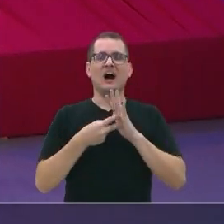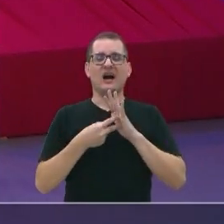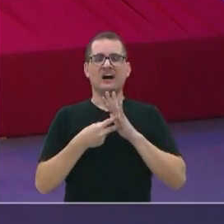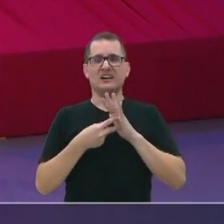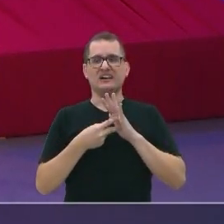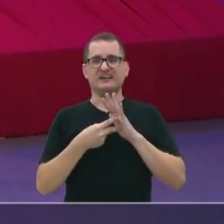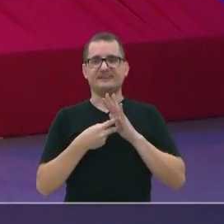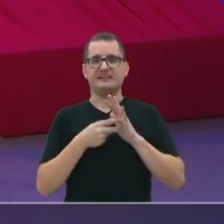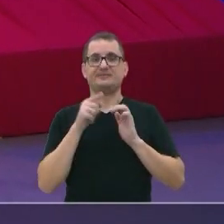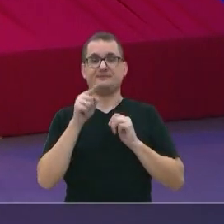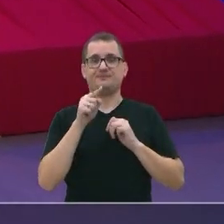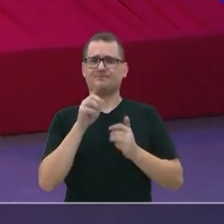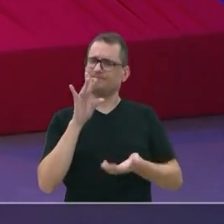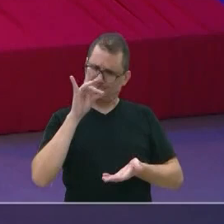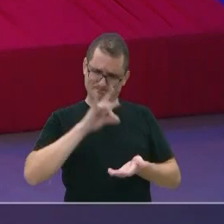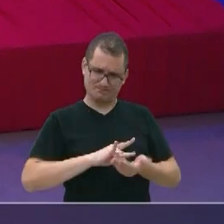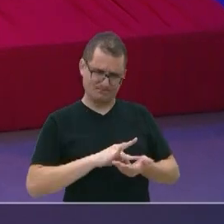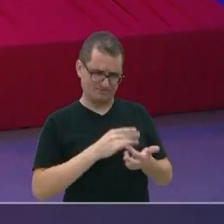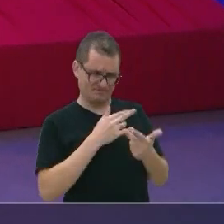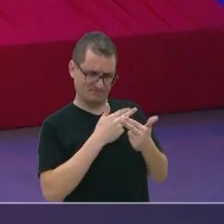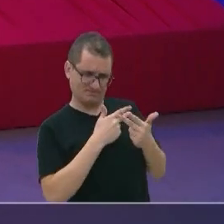desprendimento,